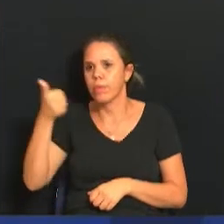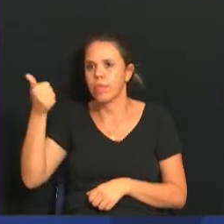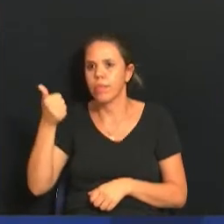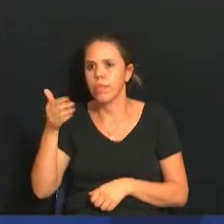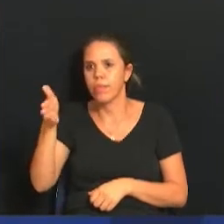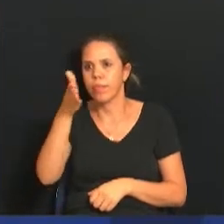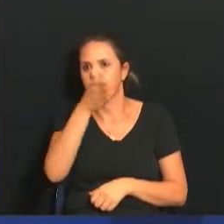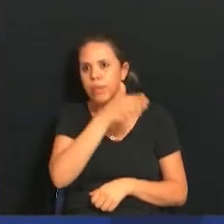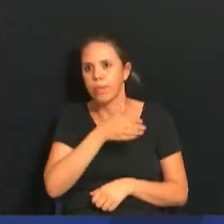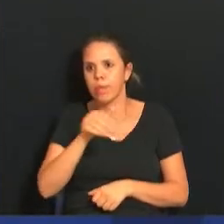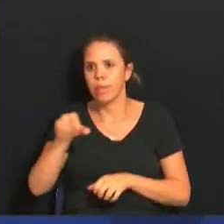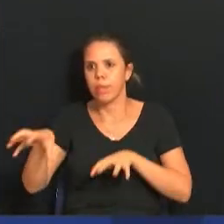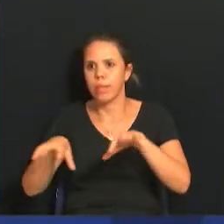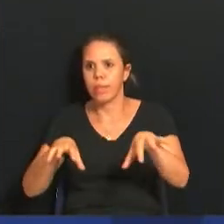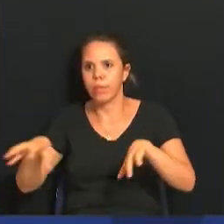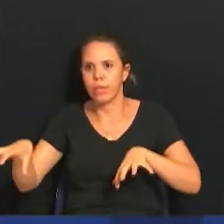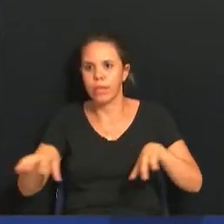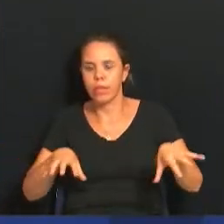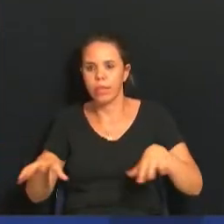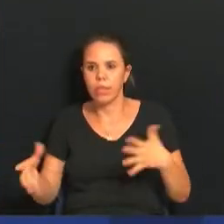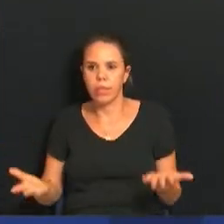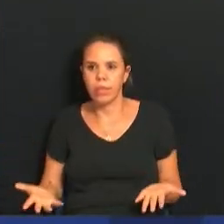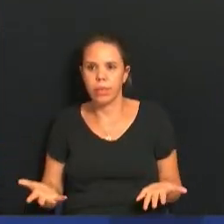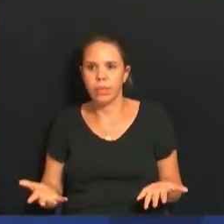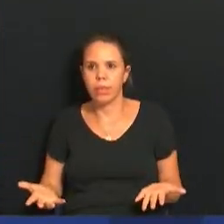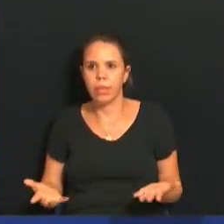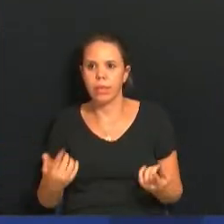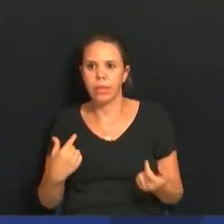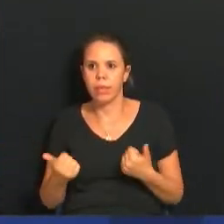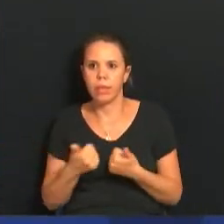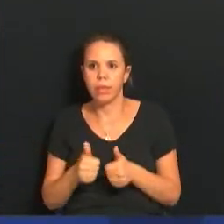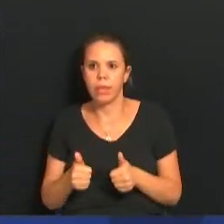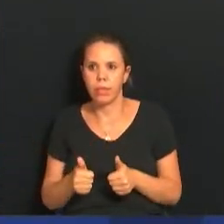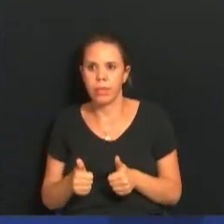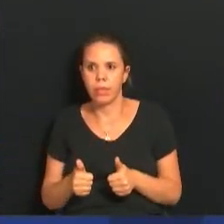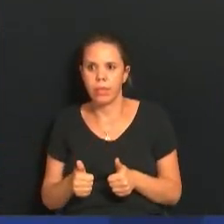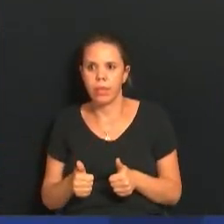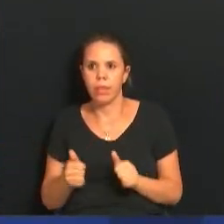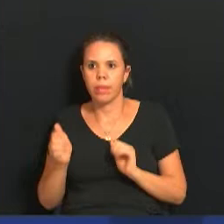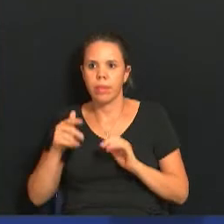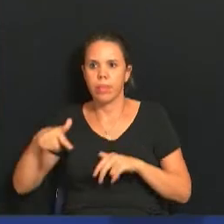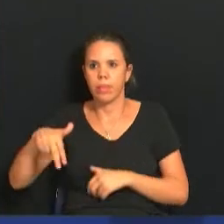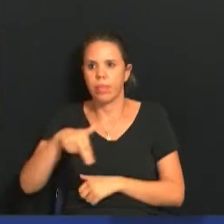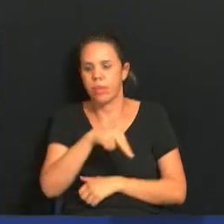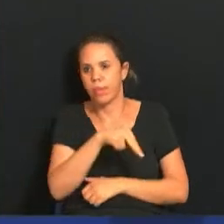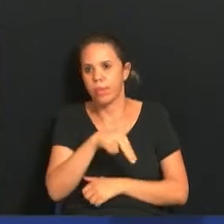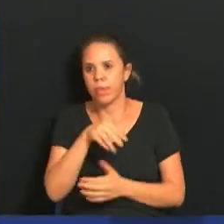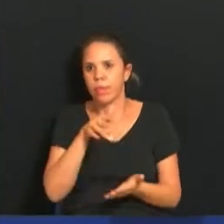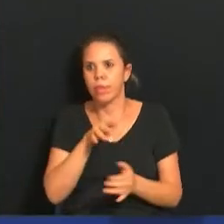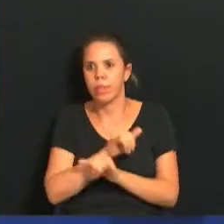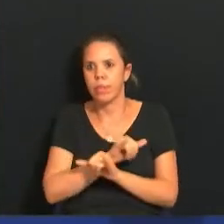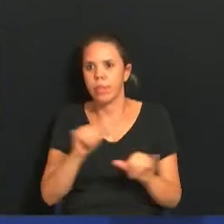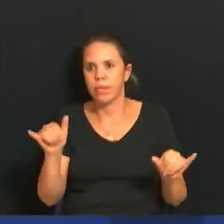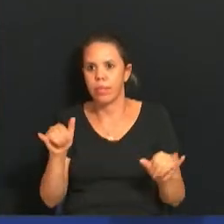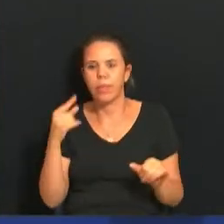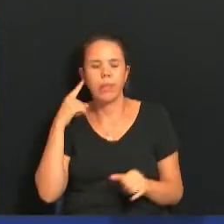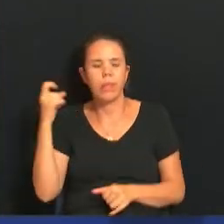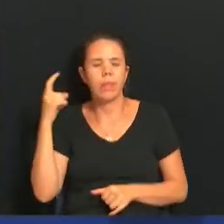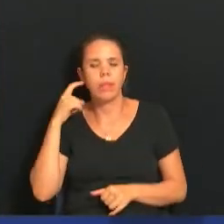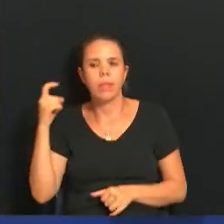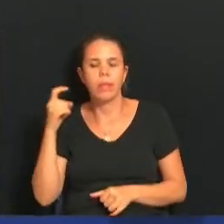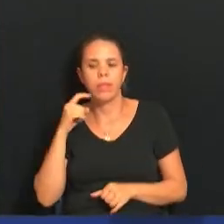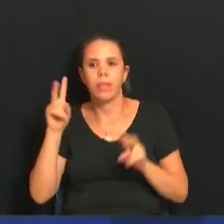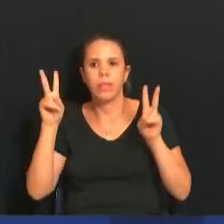de deslocamento, seja via ônibus ou caminhando, e emite alertas sonoros sobre